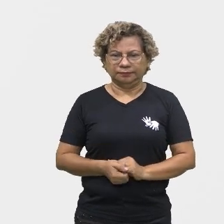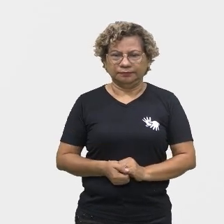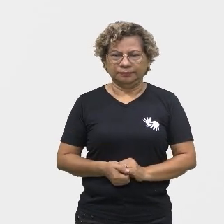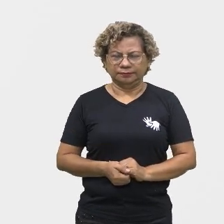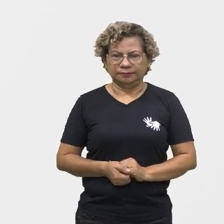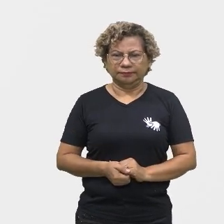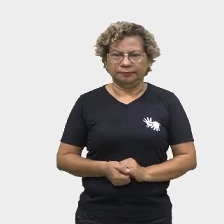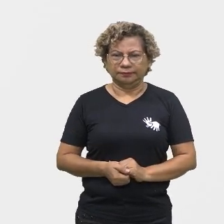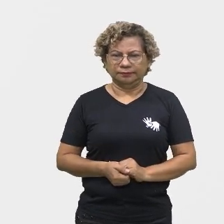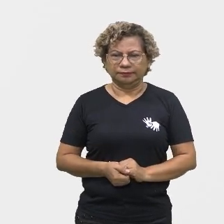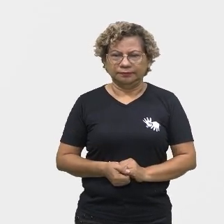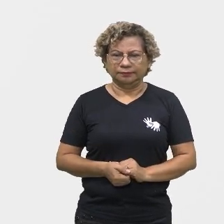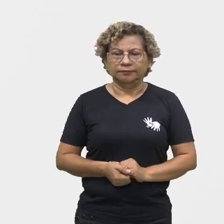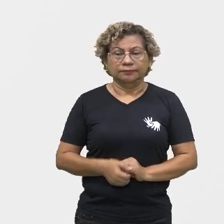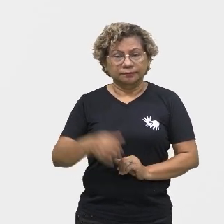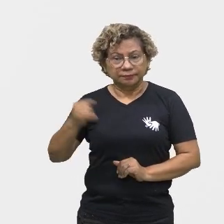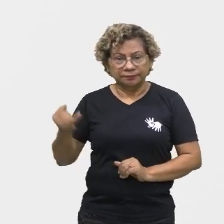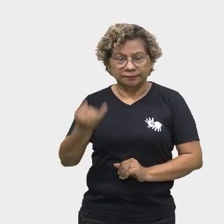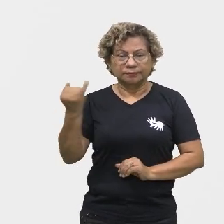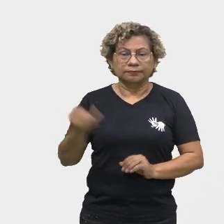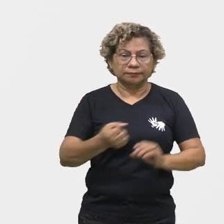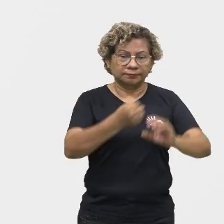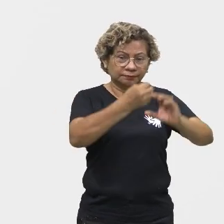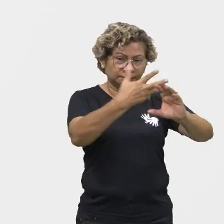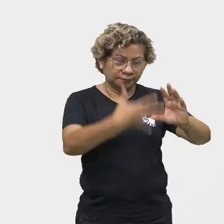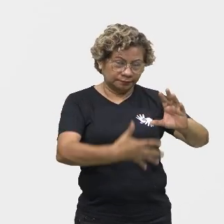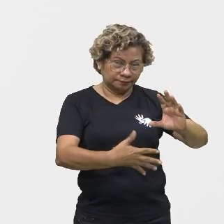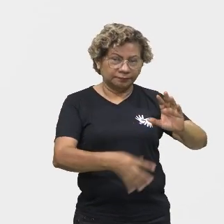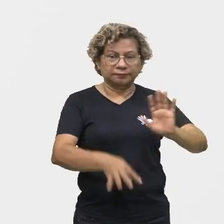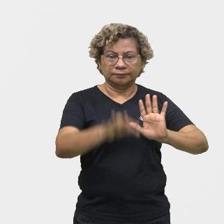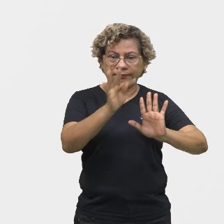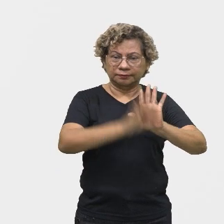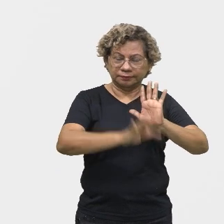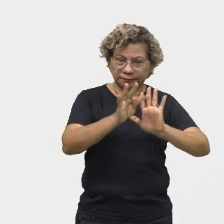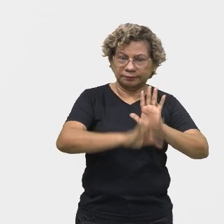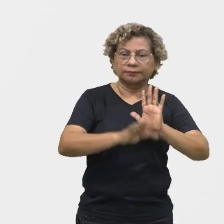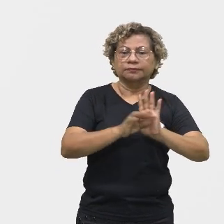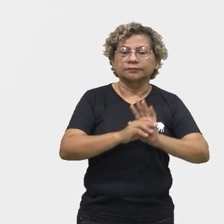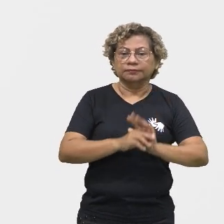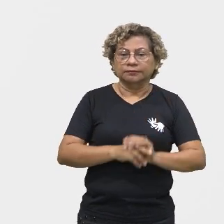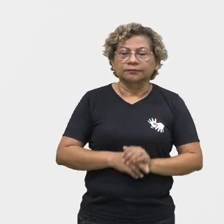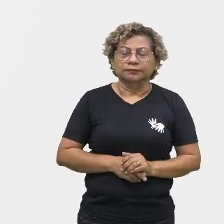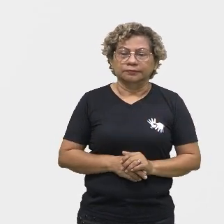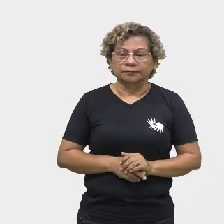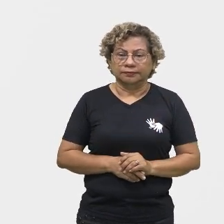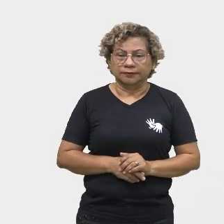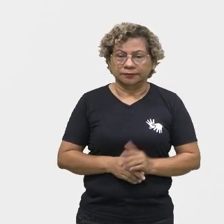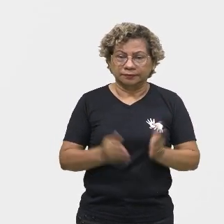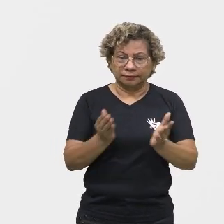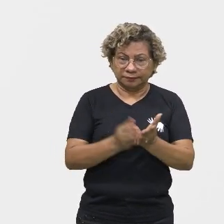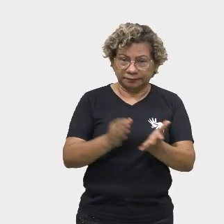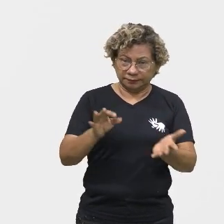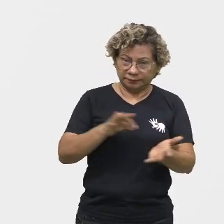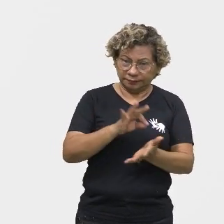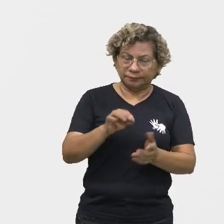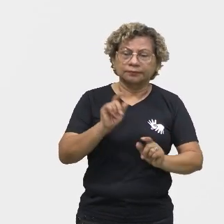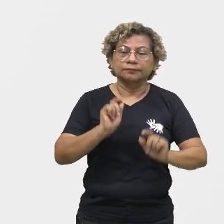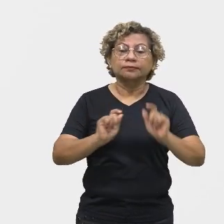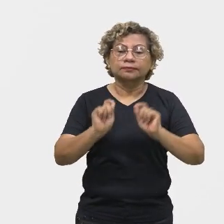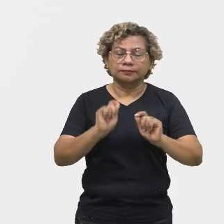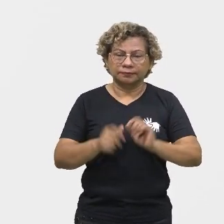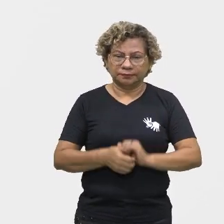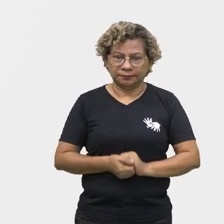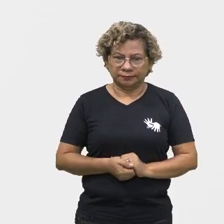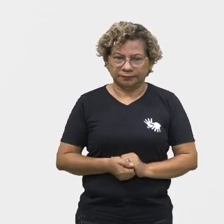Um dos fatores que caracteriza um texto como sagrado é o que me mostra que um texto